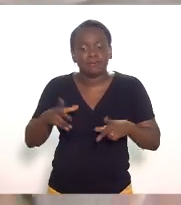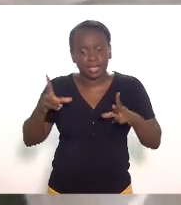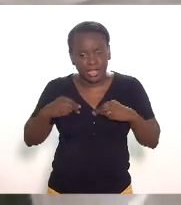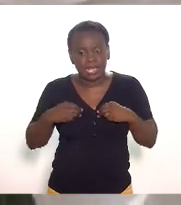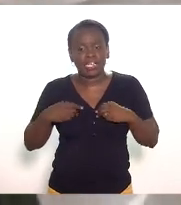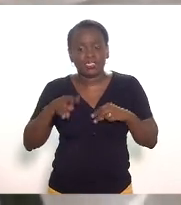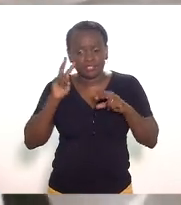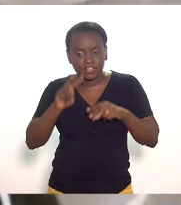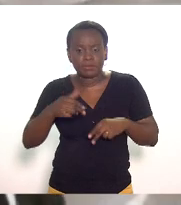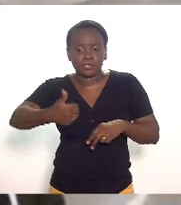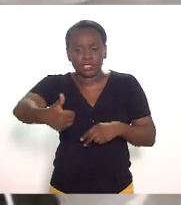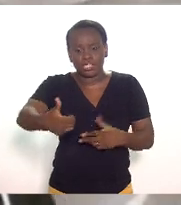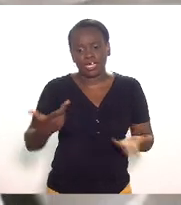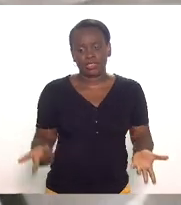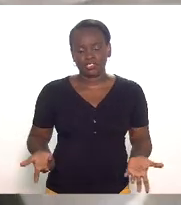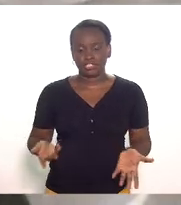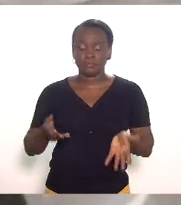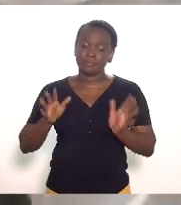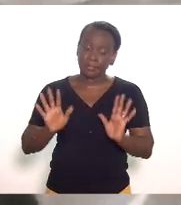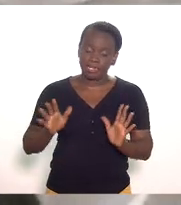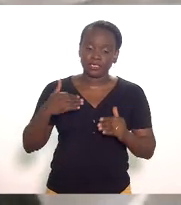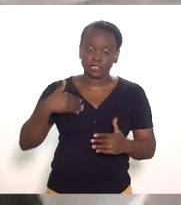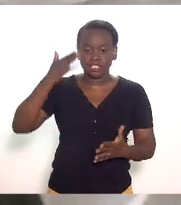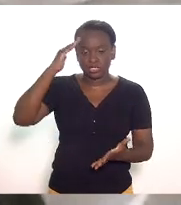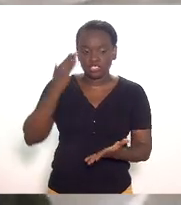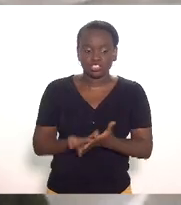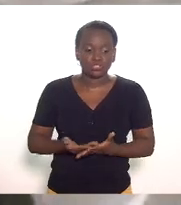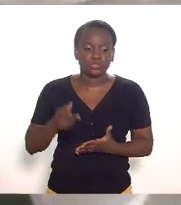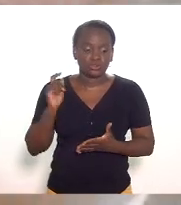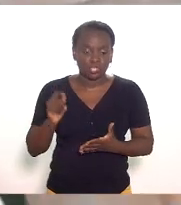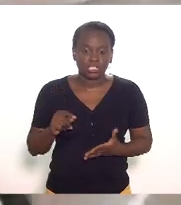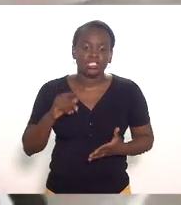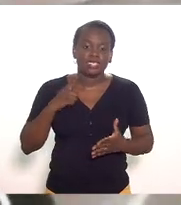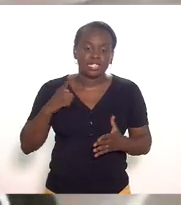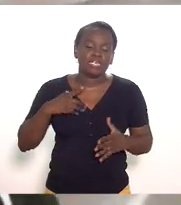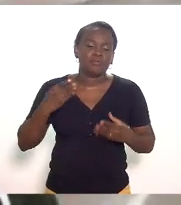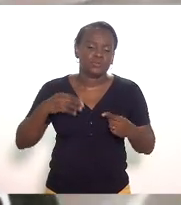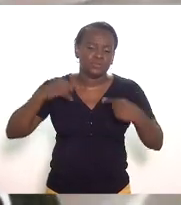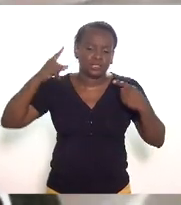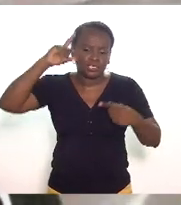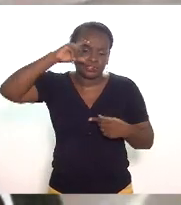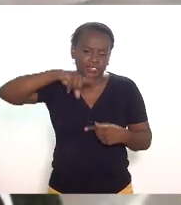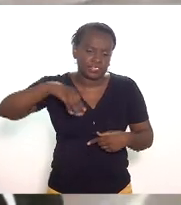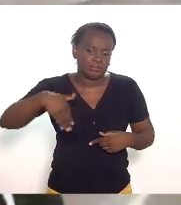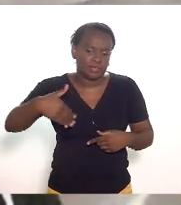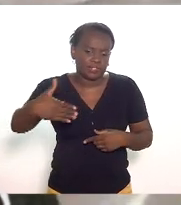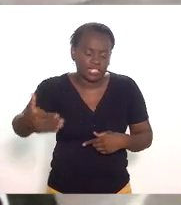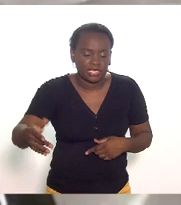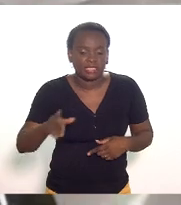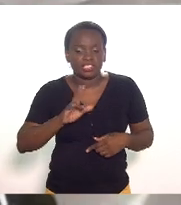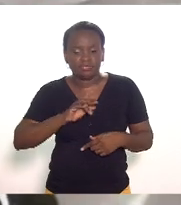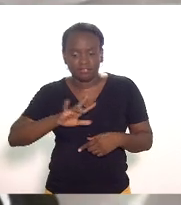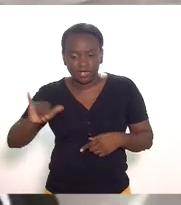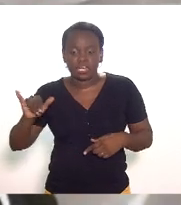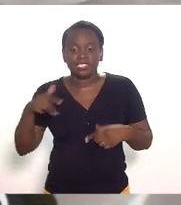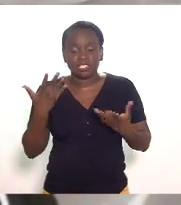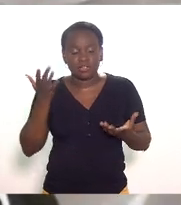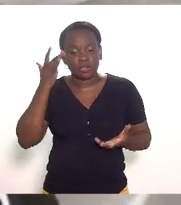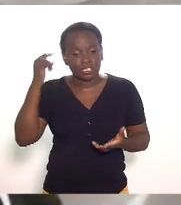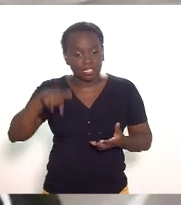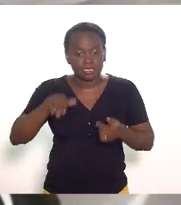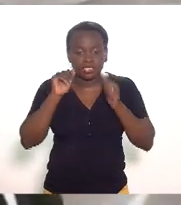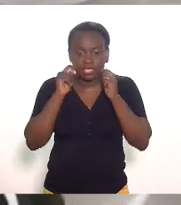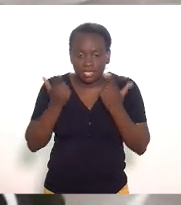olhar prioritário. Mas eu acredito que temos muitos desafios pela frente, e acho que essa casa, através